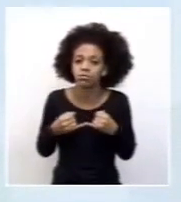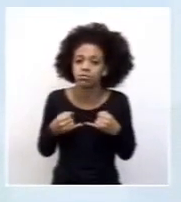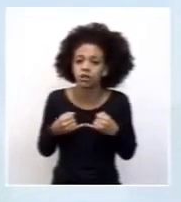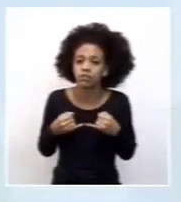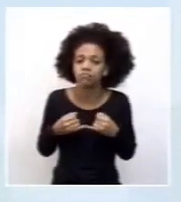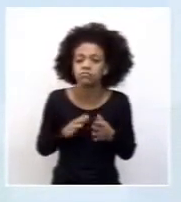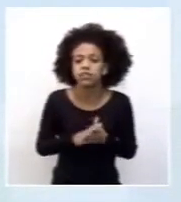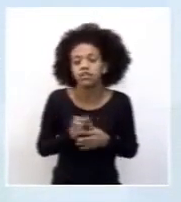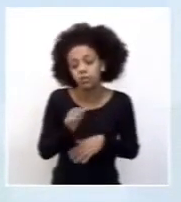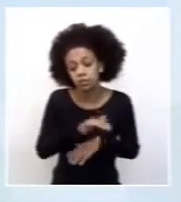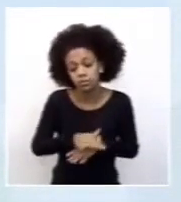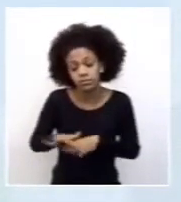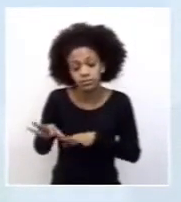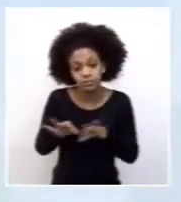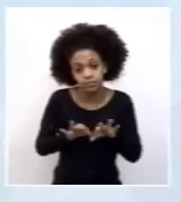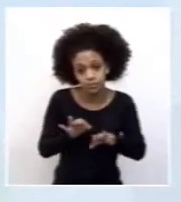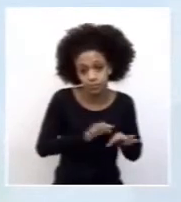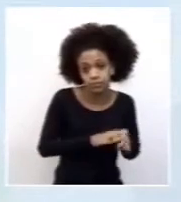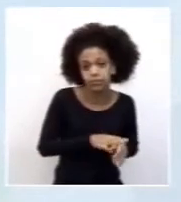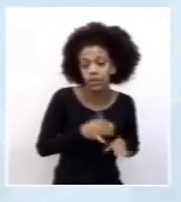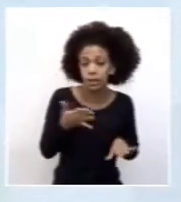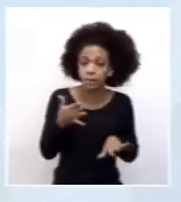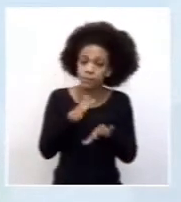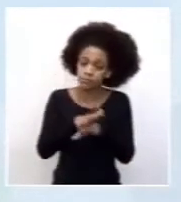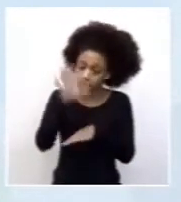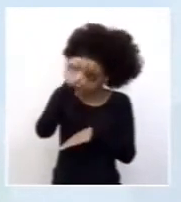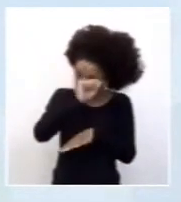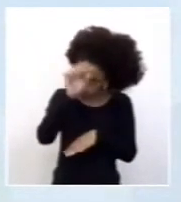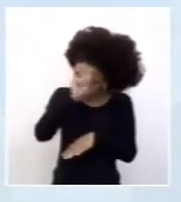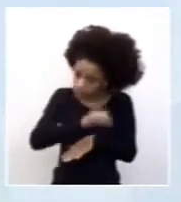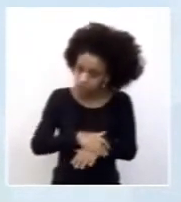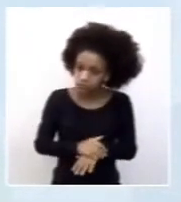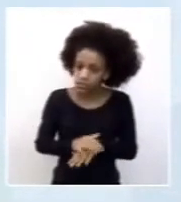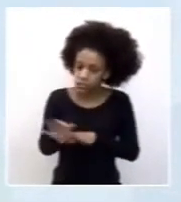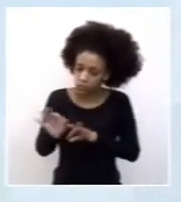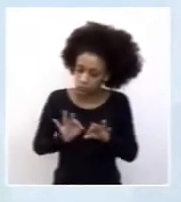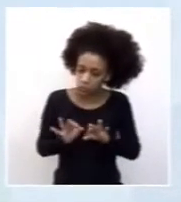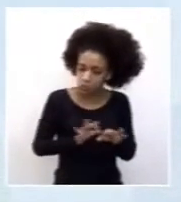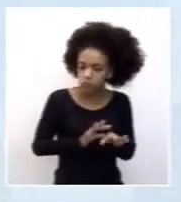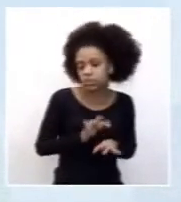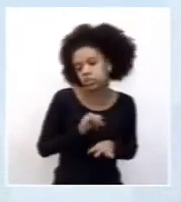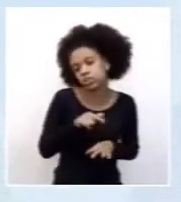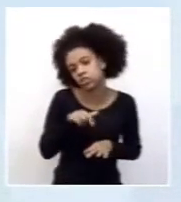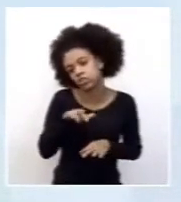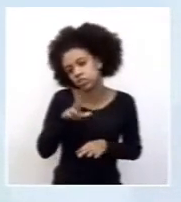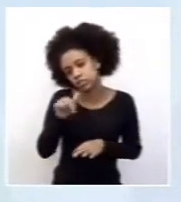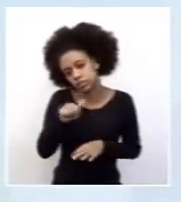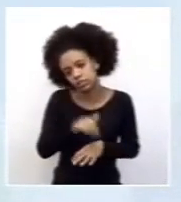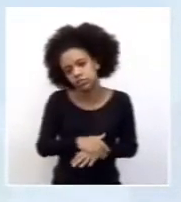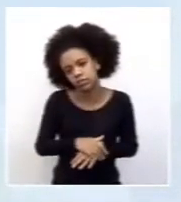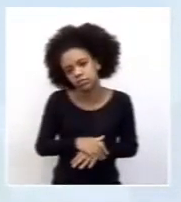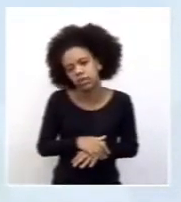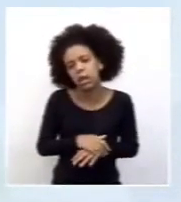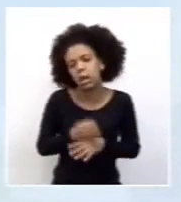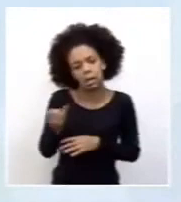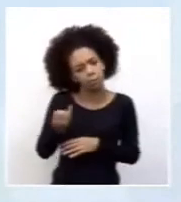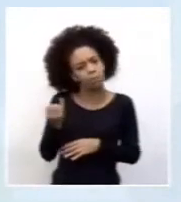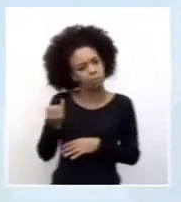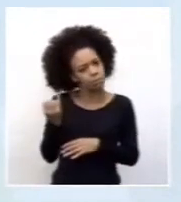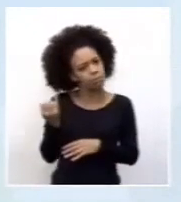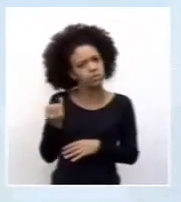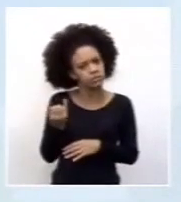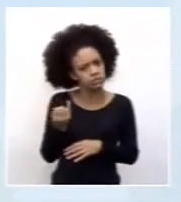organização de espaços em sala de aula e suas implicações na aprendizagem cooperativa de Teixeira e Reis. Né? É importante